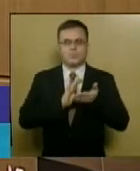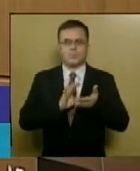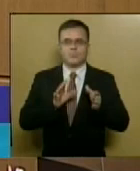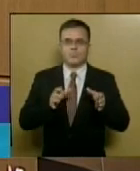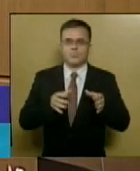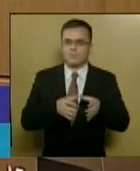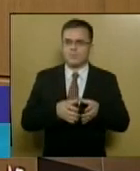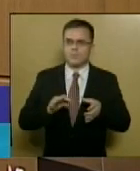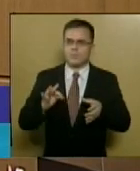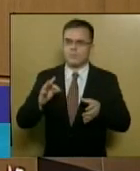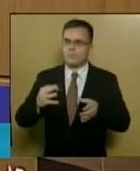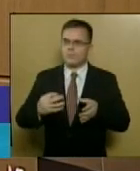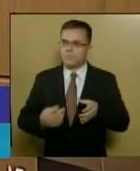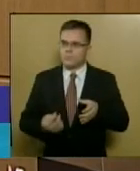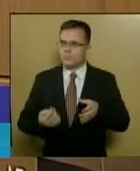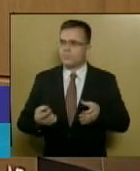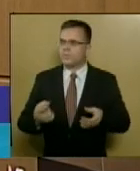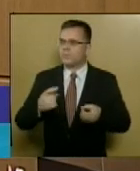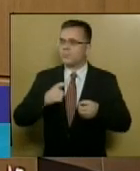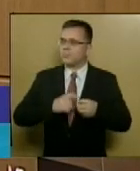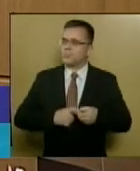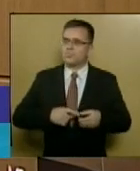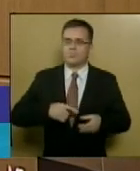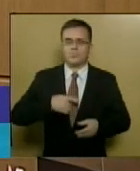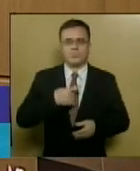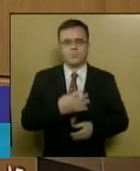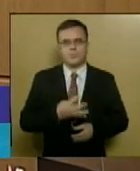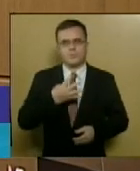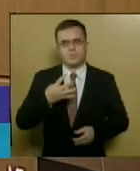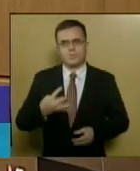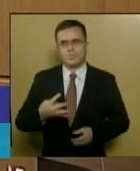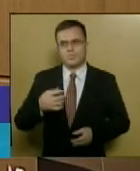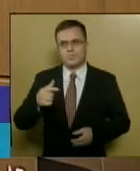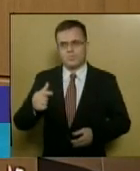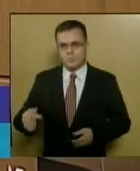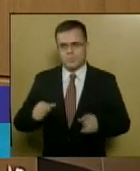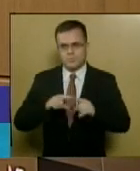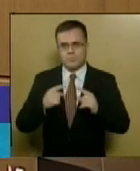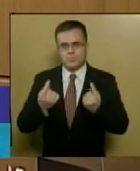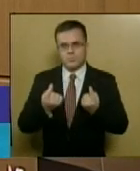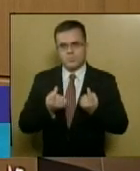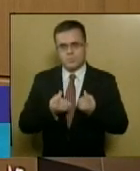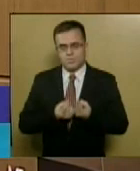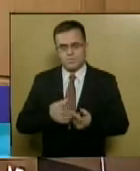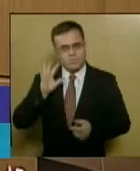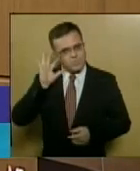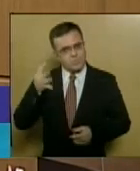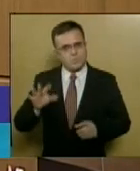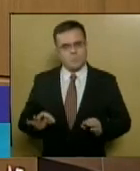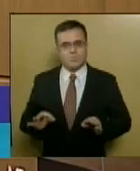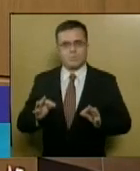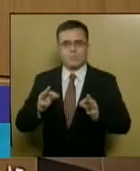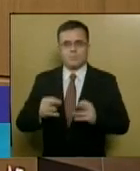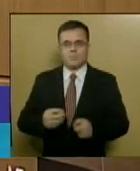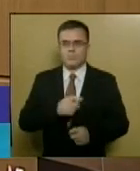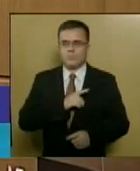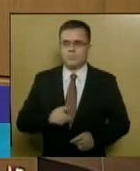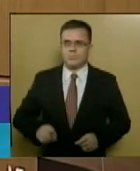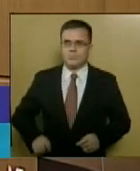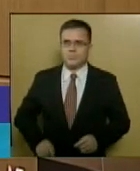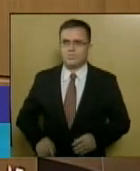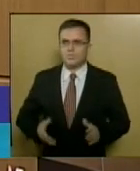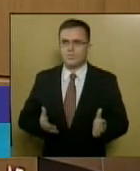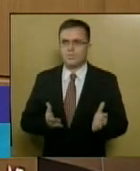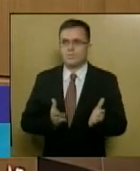Mérito Parlamentar, em sua 147ª reunião, decidem, por unanimidade, aprovar